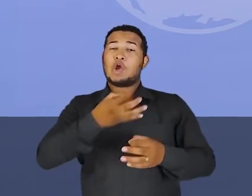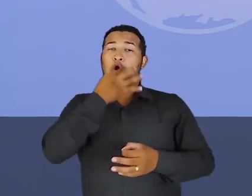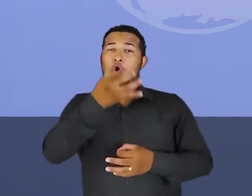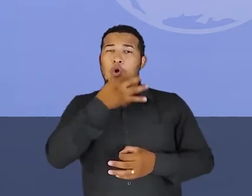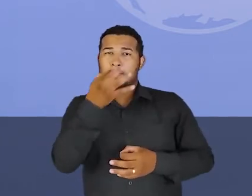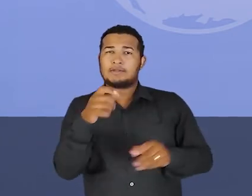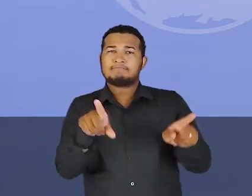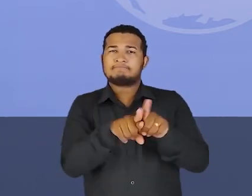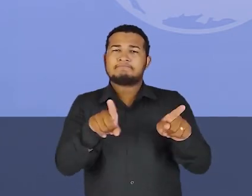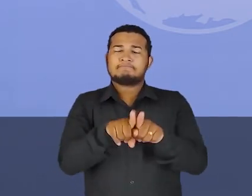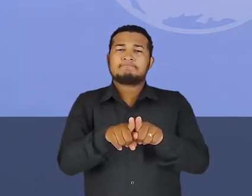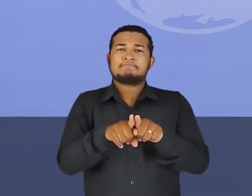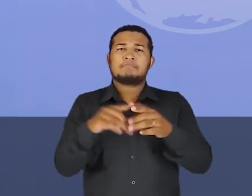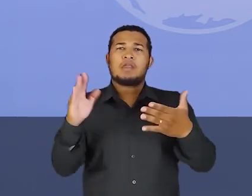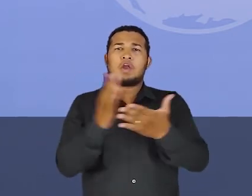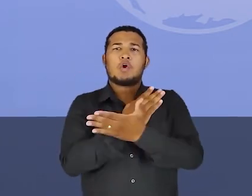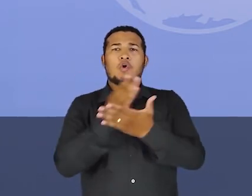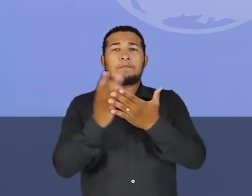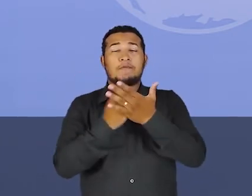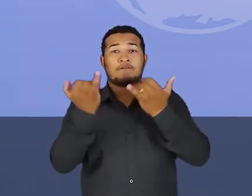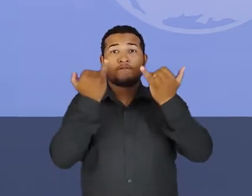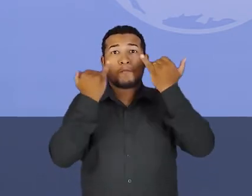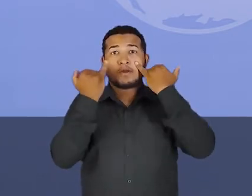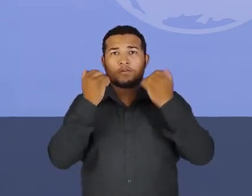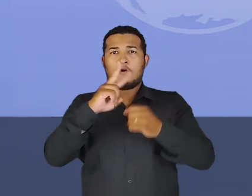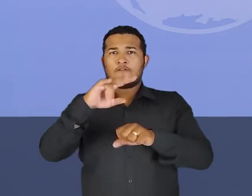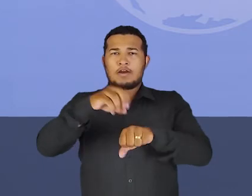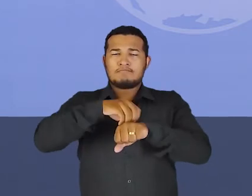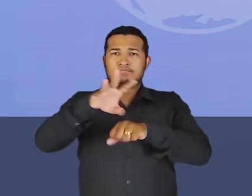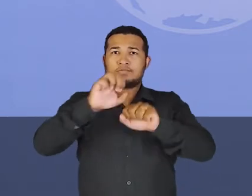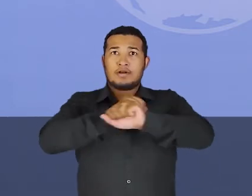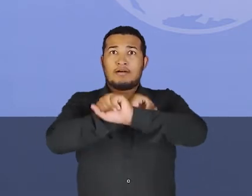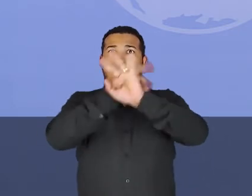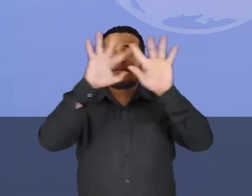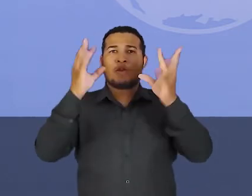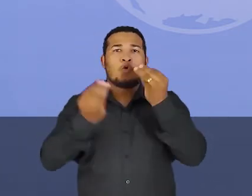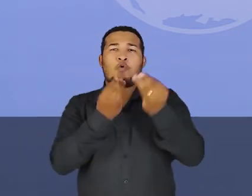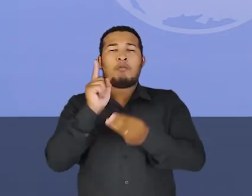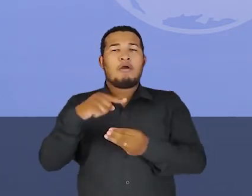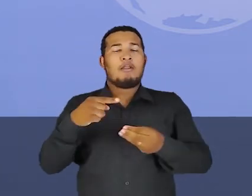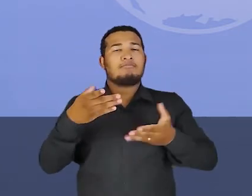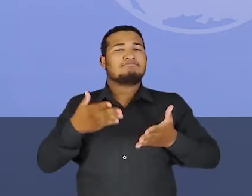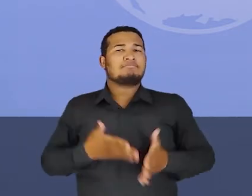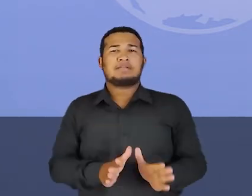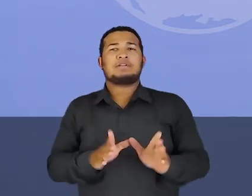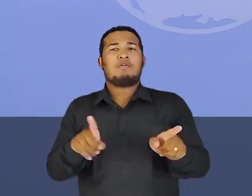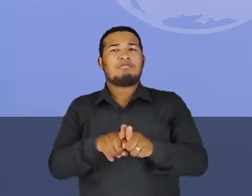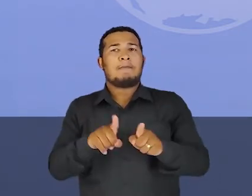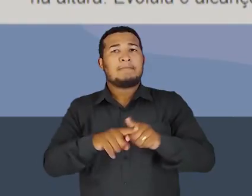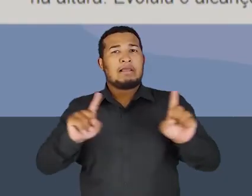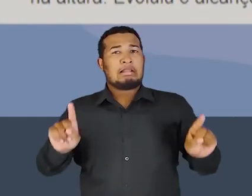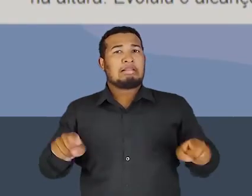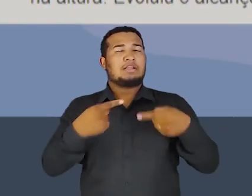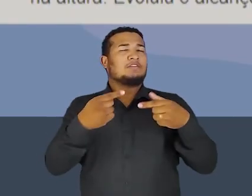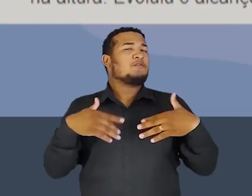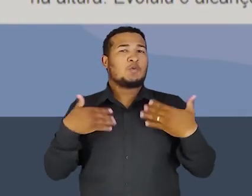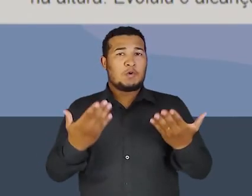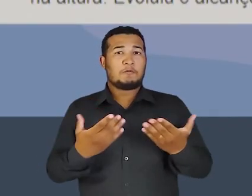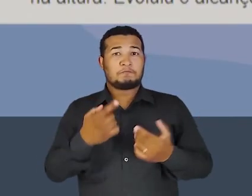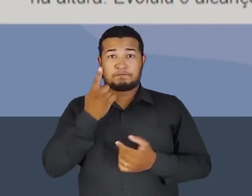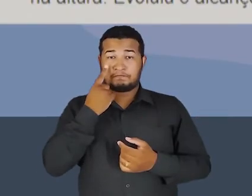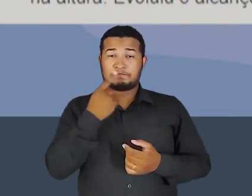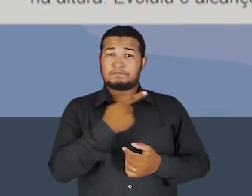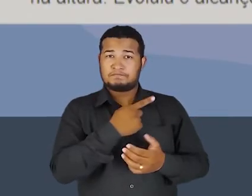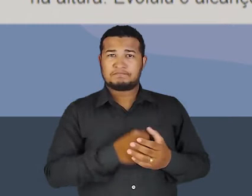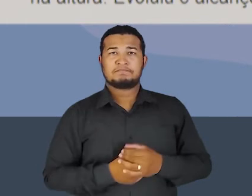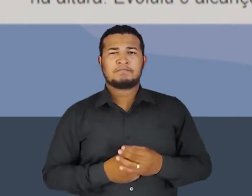algumas informações que vai trazer uma clareza de onde ela saiu e quais os desafios que ela teve que enfrentar. No próximo slide. Onde